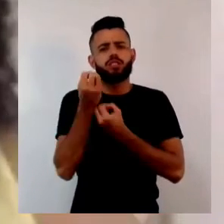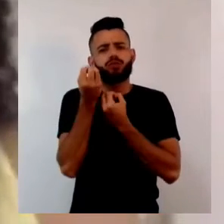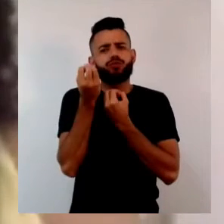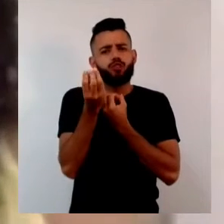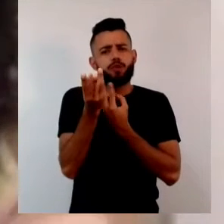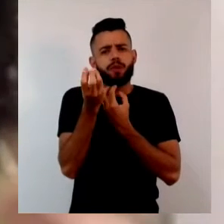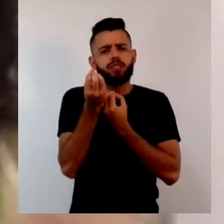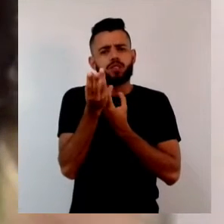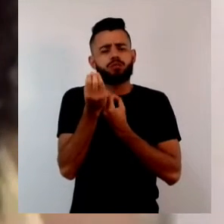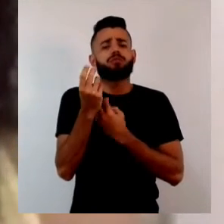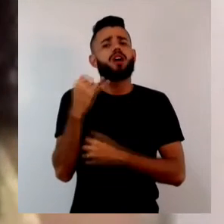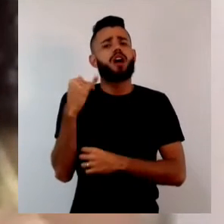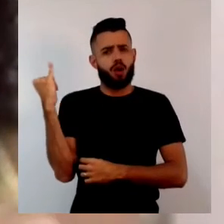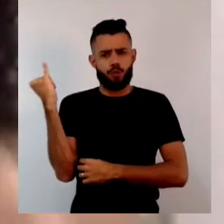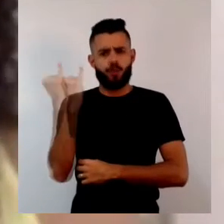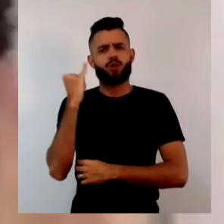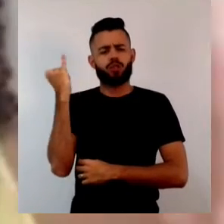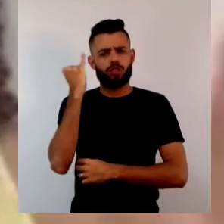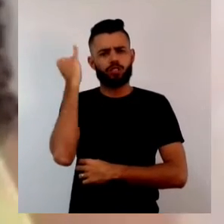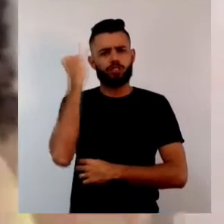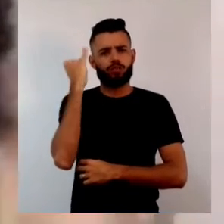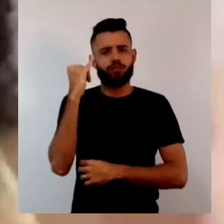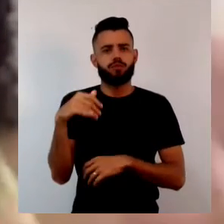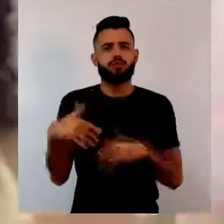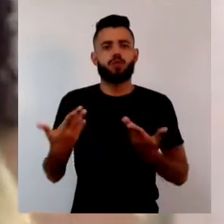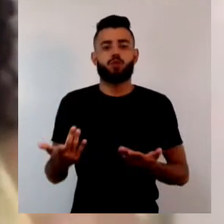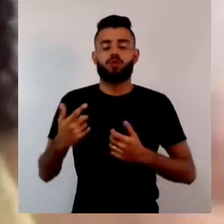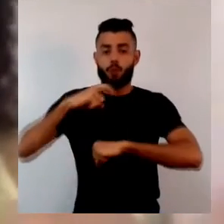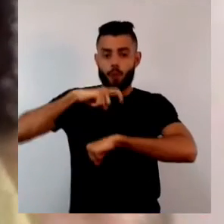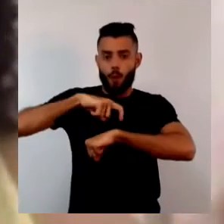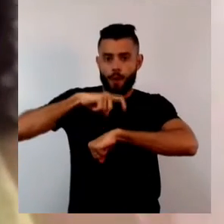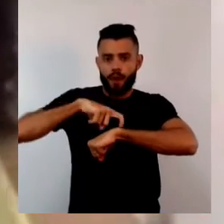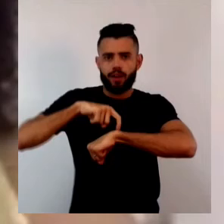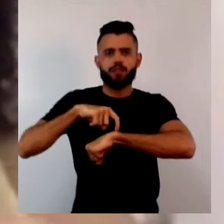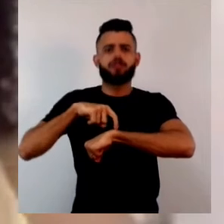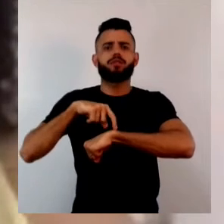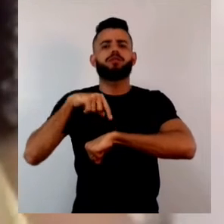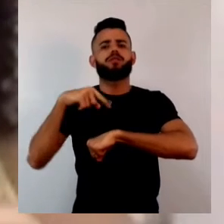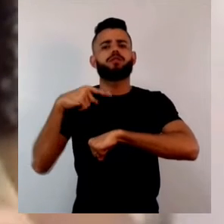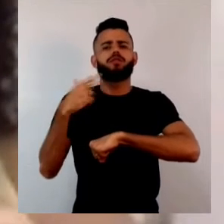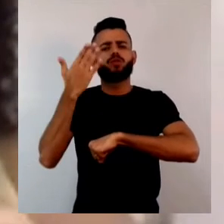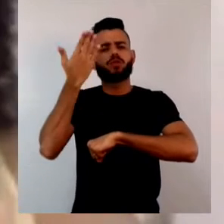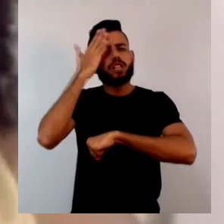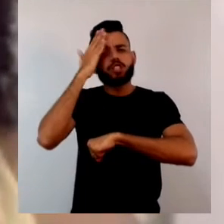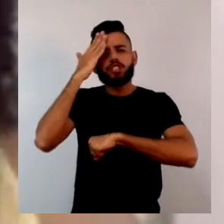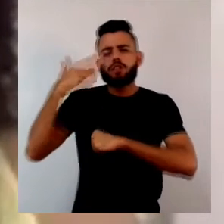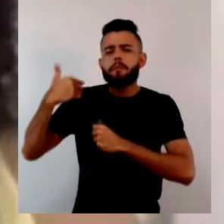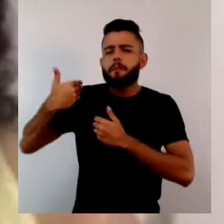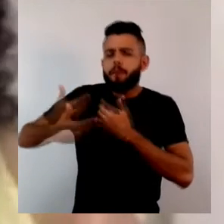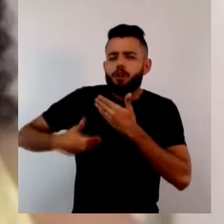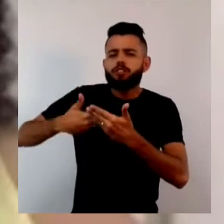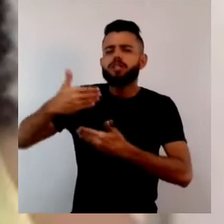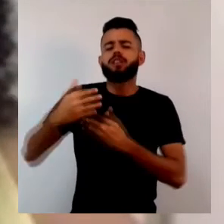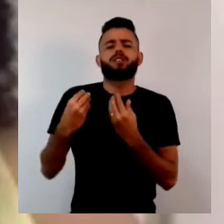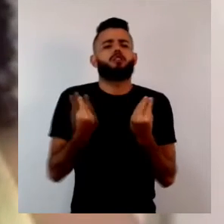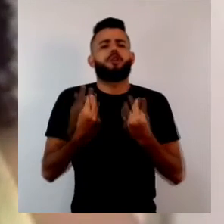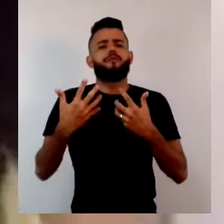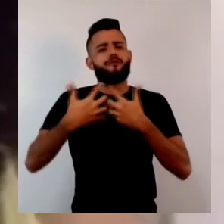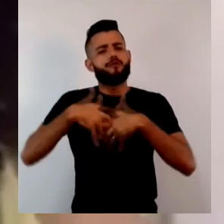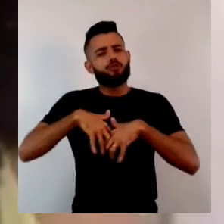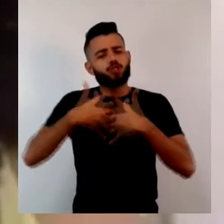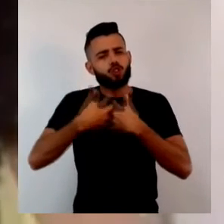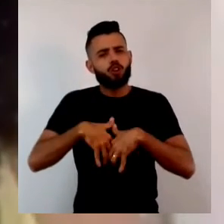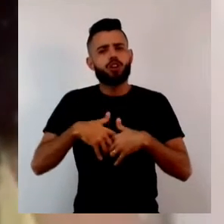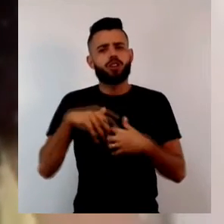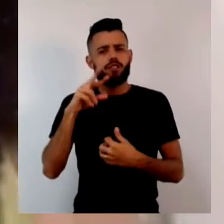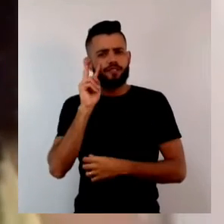né? E a partir desse momento eu entendi como que esses processos funcionam e como olhar essa falta de informação também